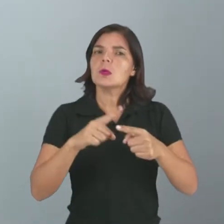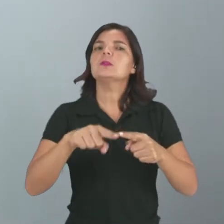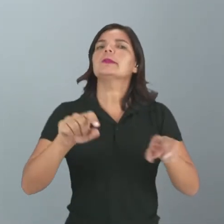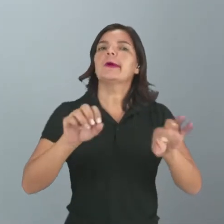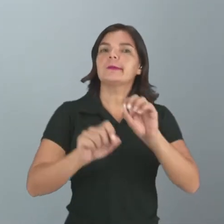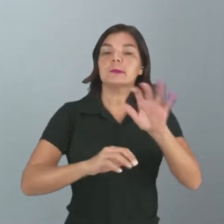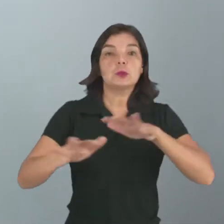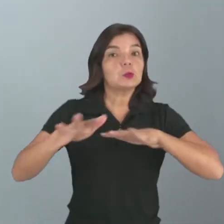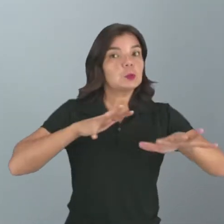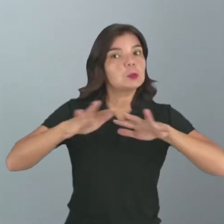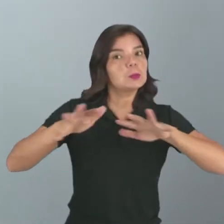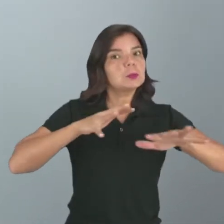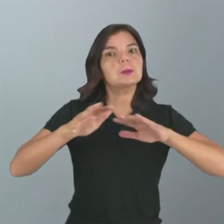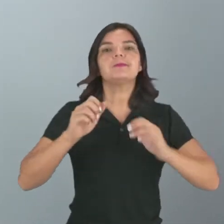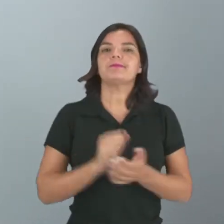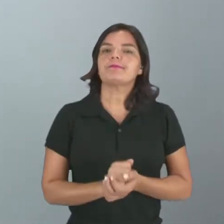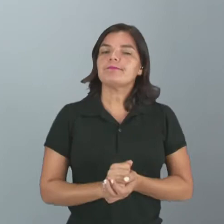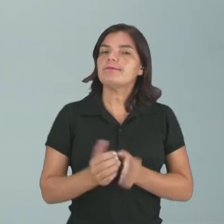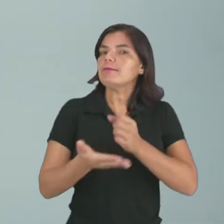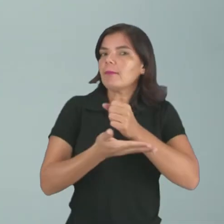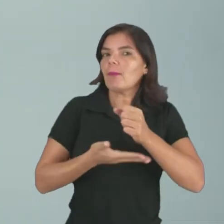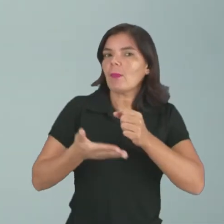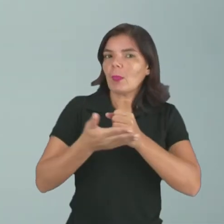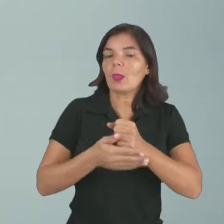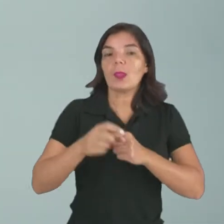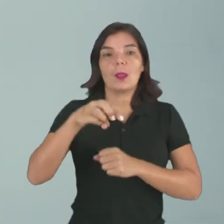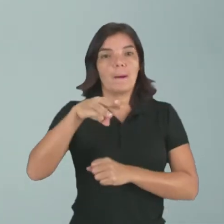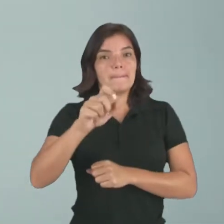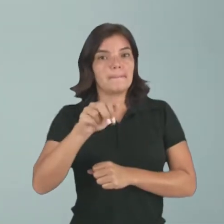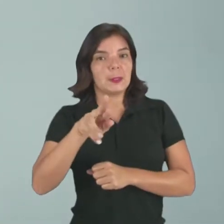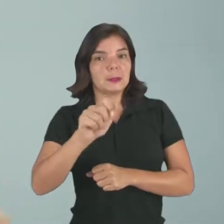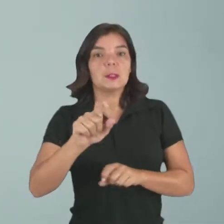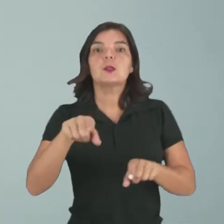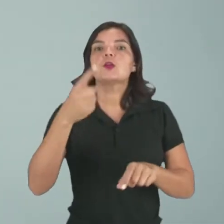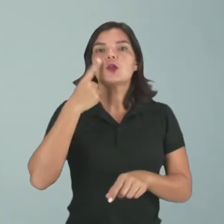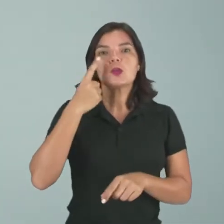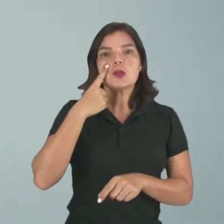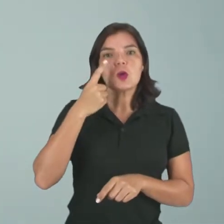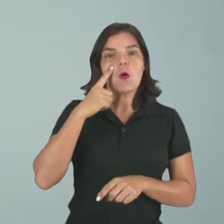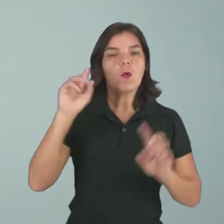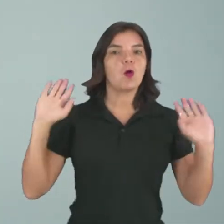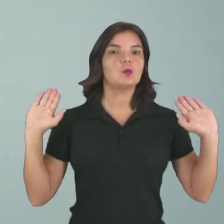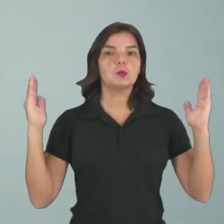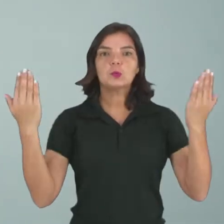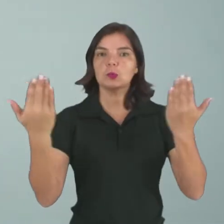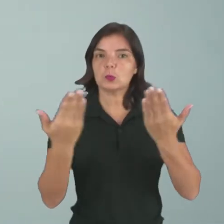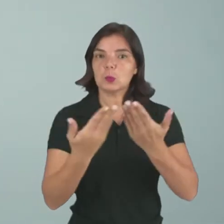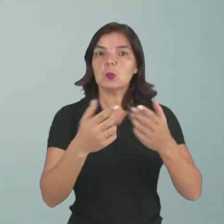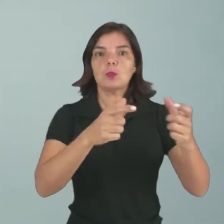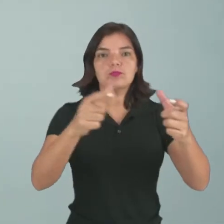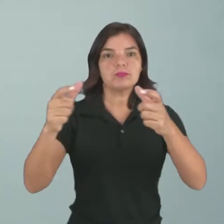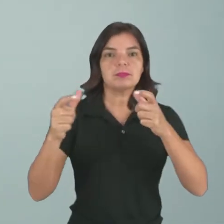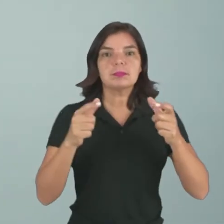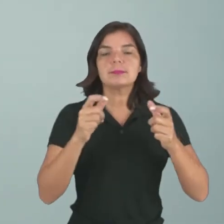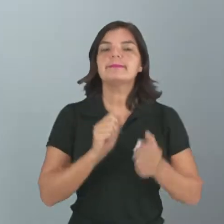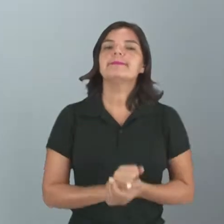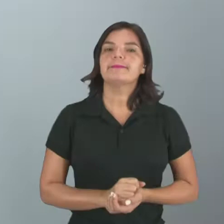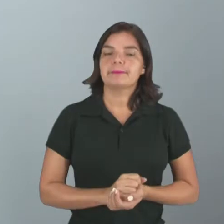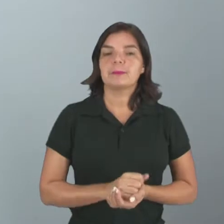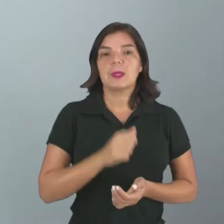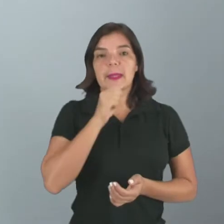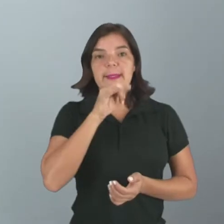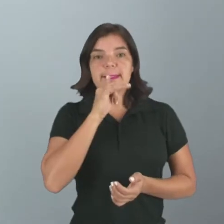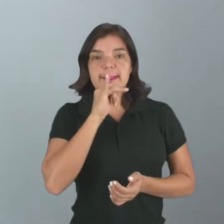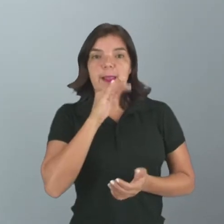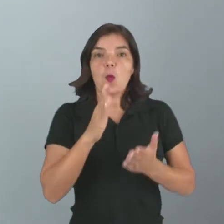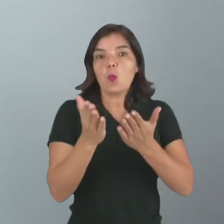fortemente agitadas. Então, basicamente, matéria é tudo aquilo que a gente olha ao nosso redor e que ocupa um lugar, tá? Um caderno, se ele